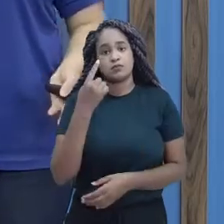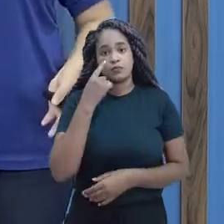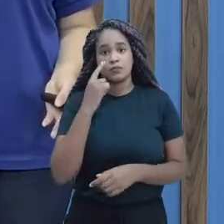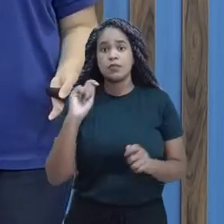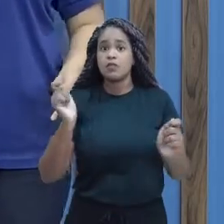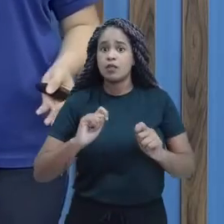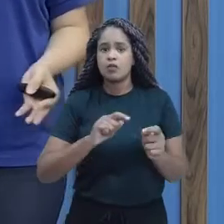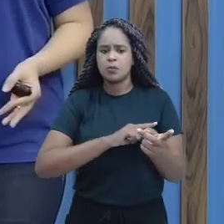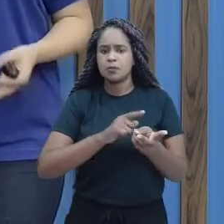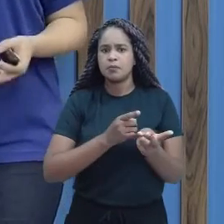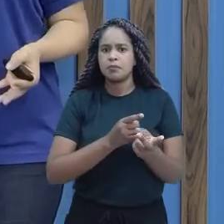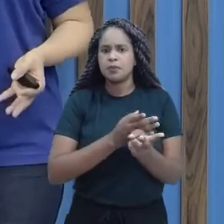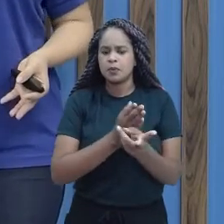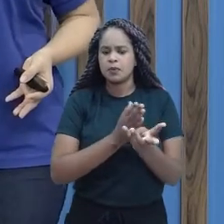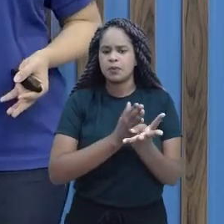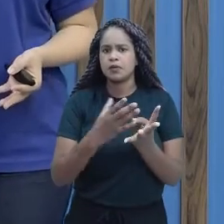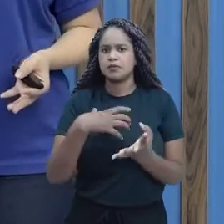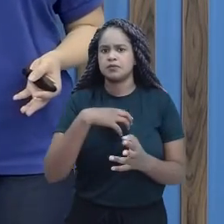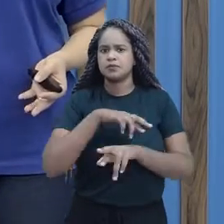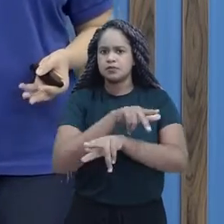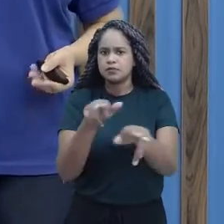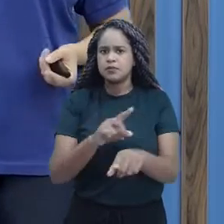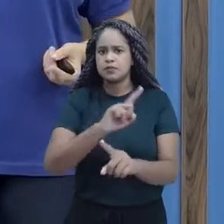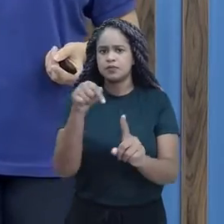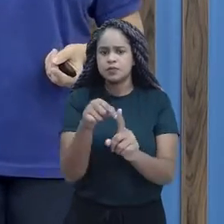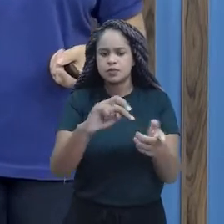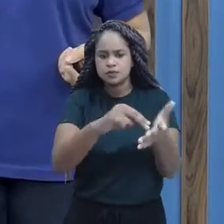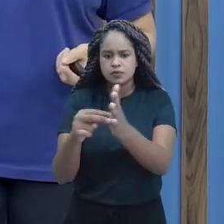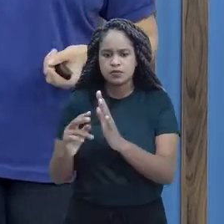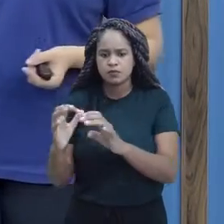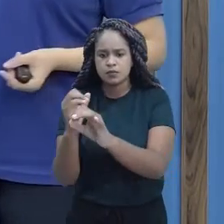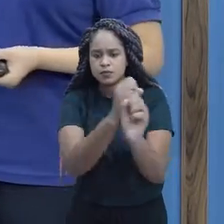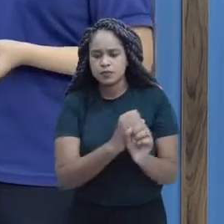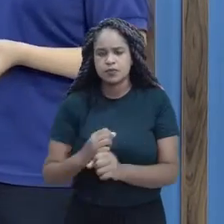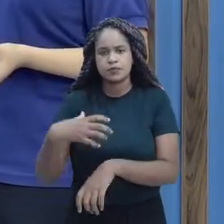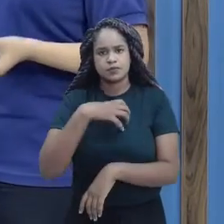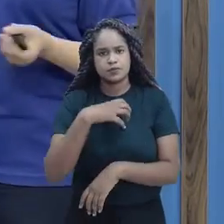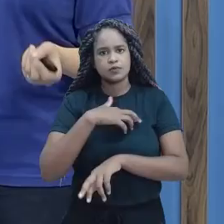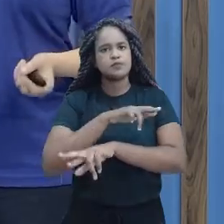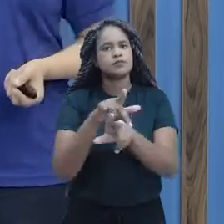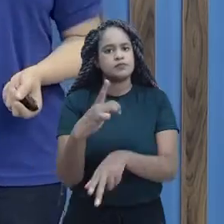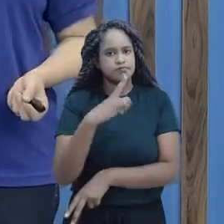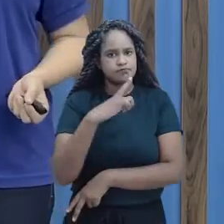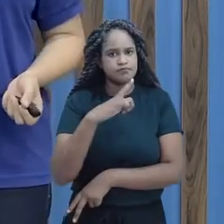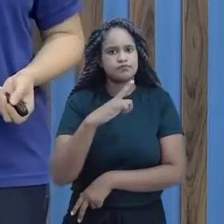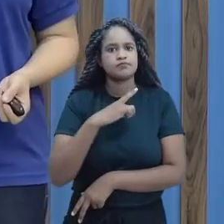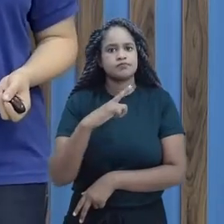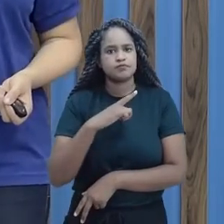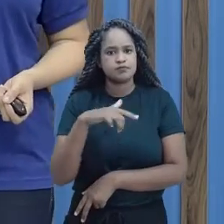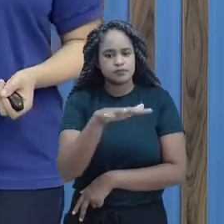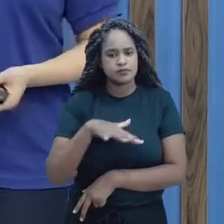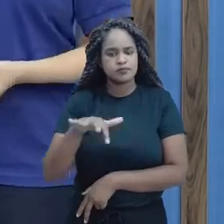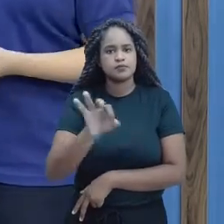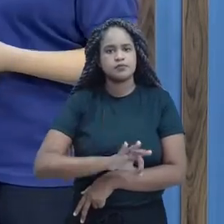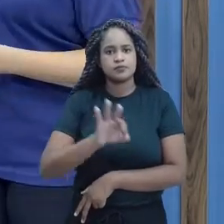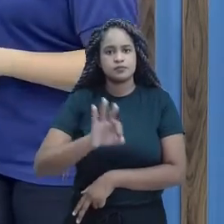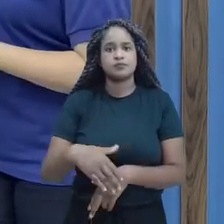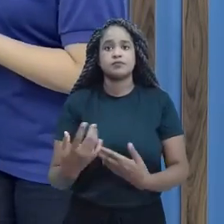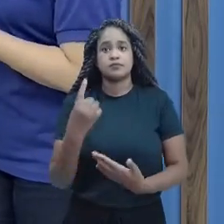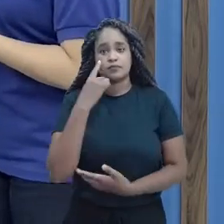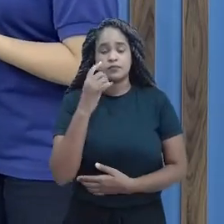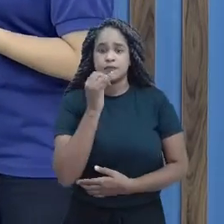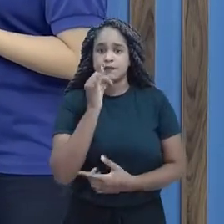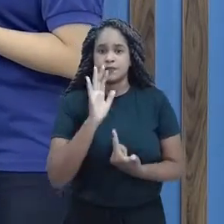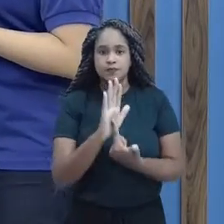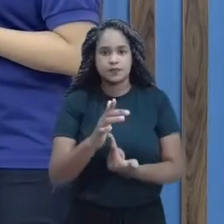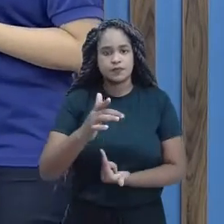multiplicidade, literalmente, né, na maneira de fazer a interpretação e resolução de questões que envolvem porcentagem, tá certo? Eu vou trazer aqui mais